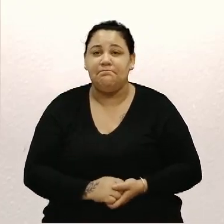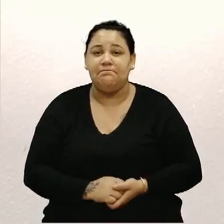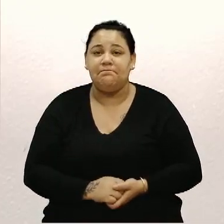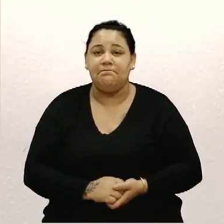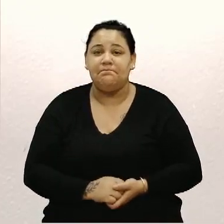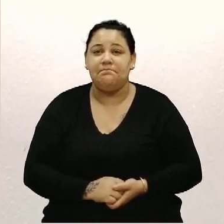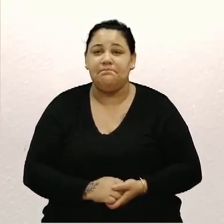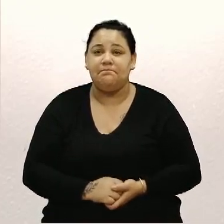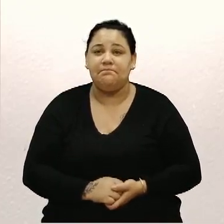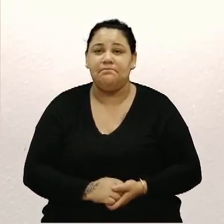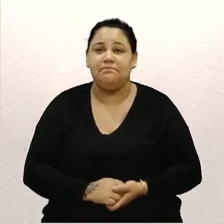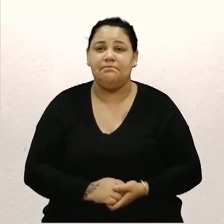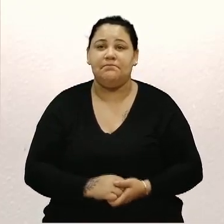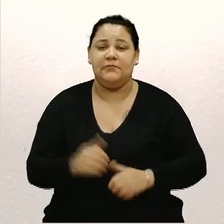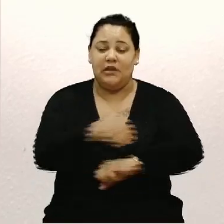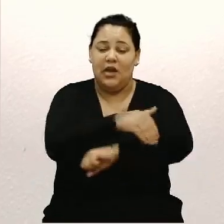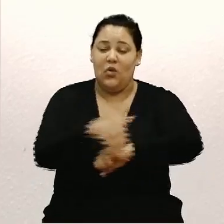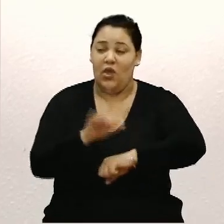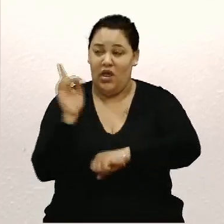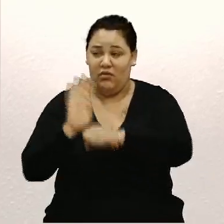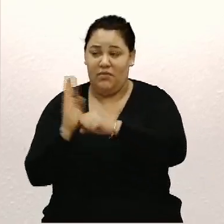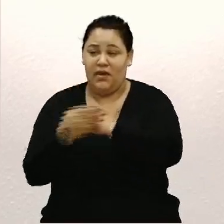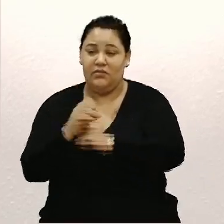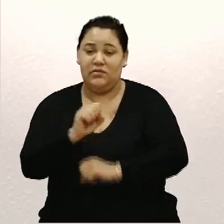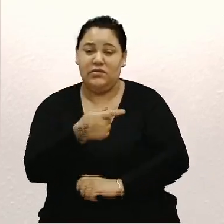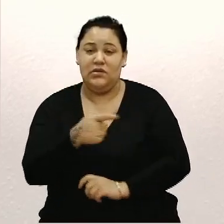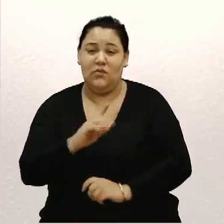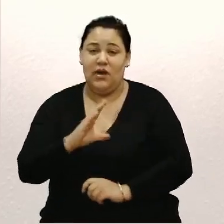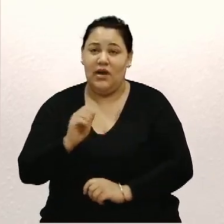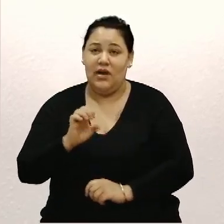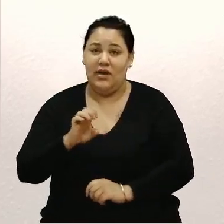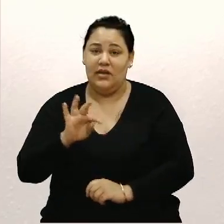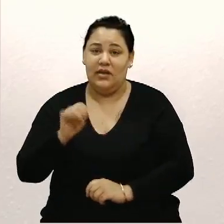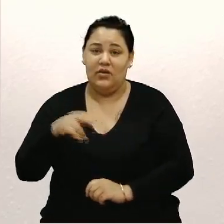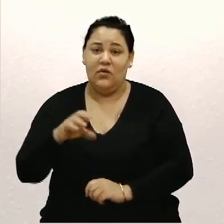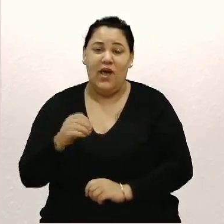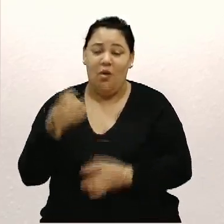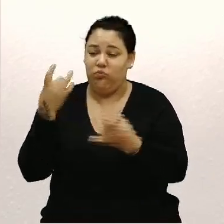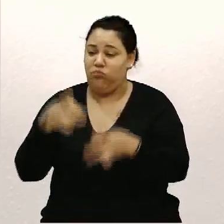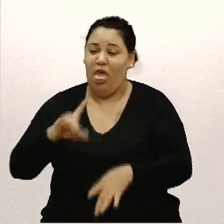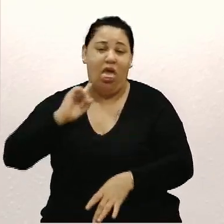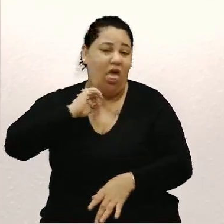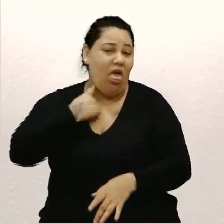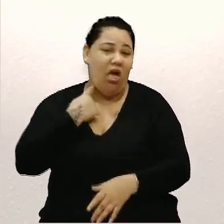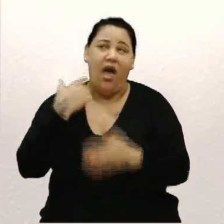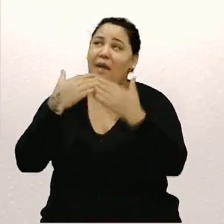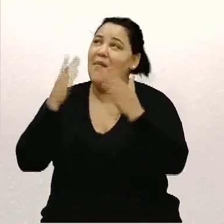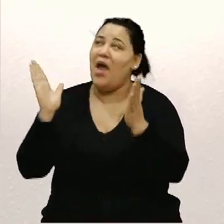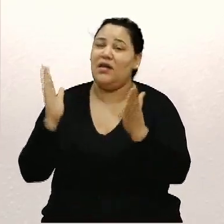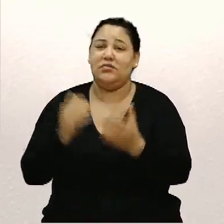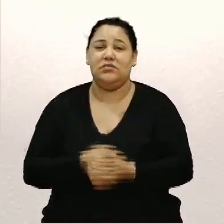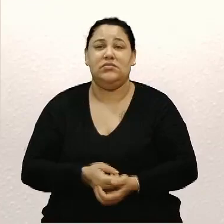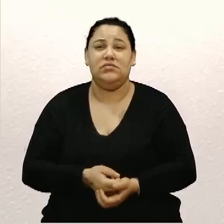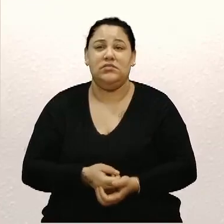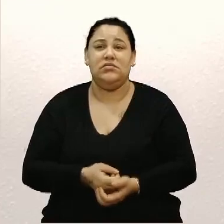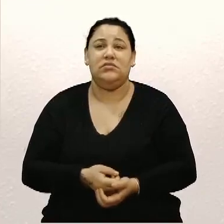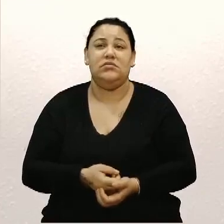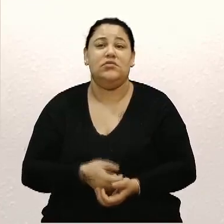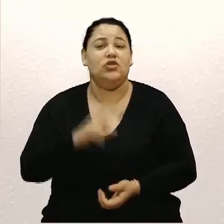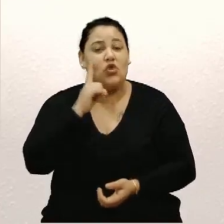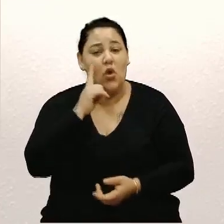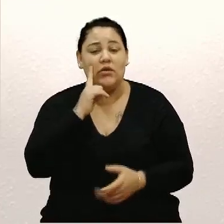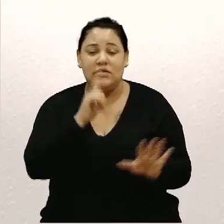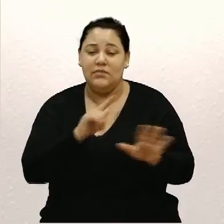Na Cantídio de Oliveira, lá no São Caetano, vocês têm que ver, é um lixão a céu aberto. É toda semana eu ligando para a Codeca fazer o